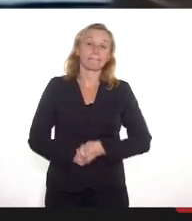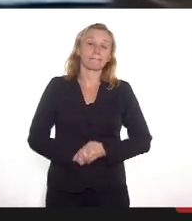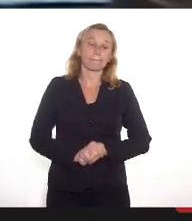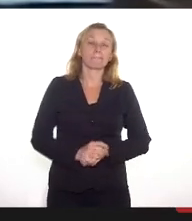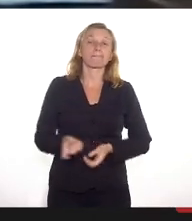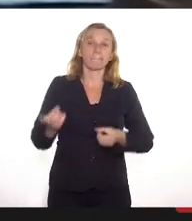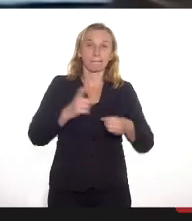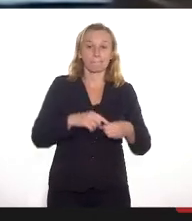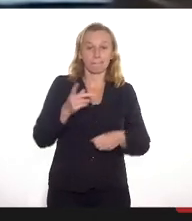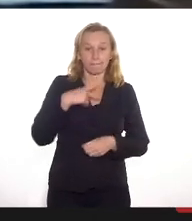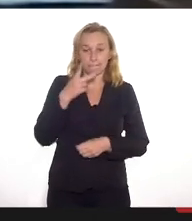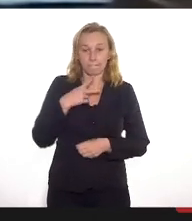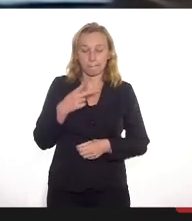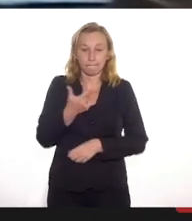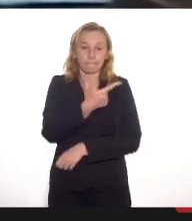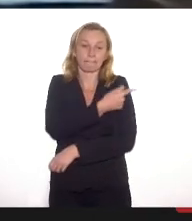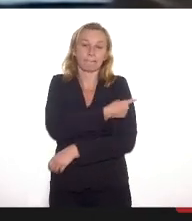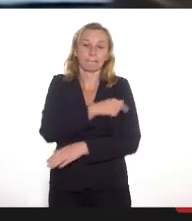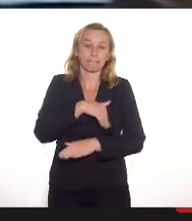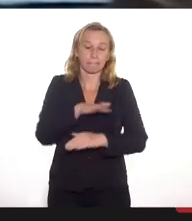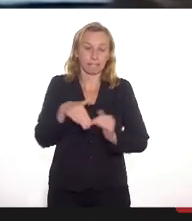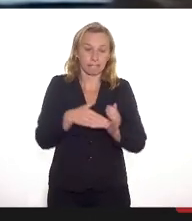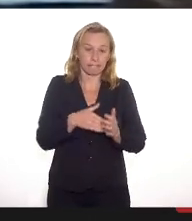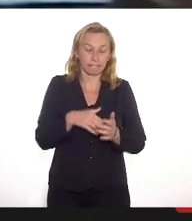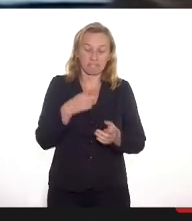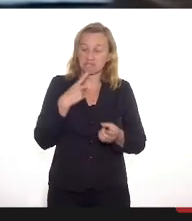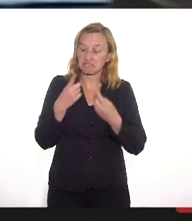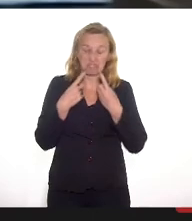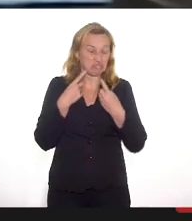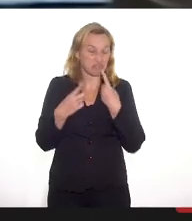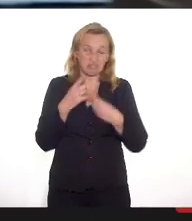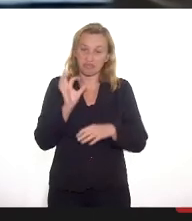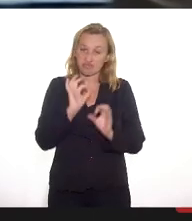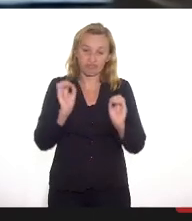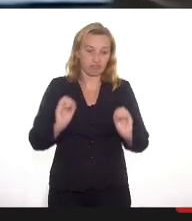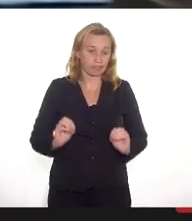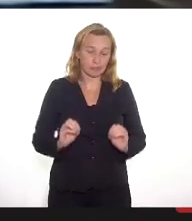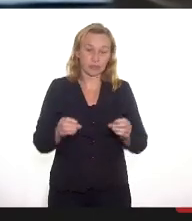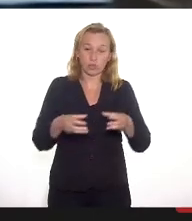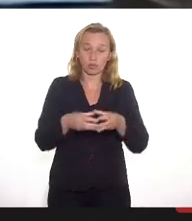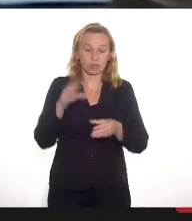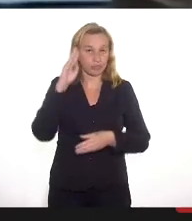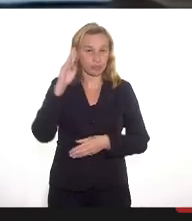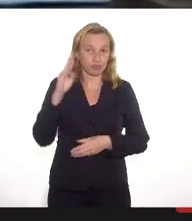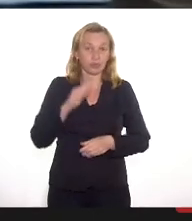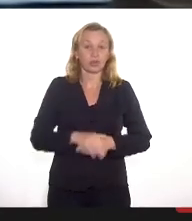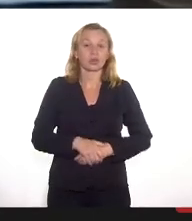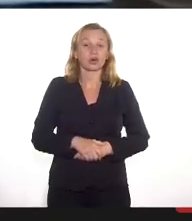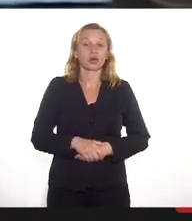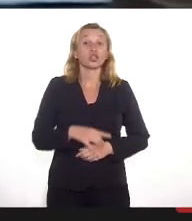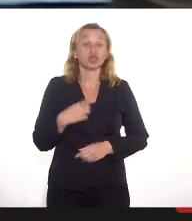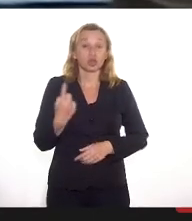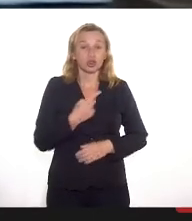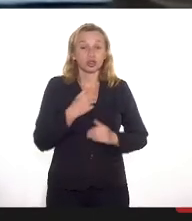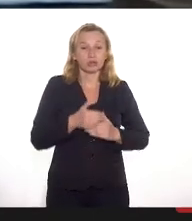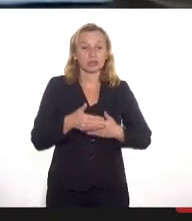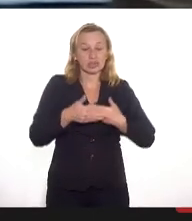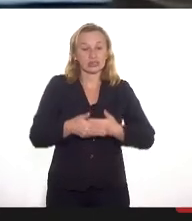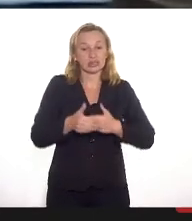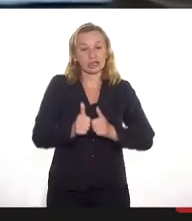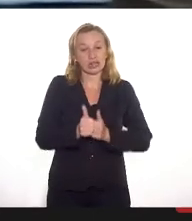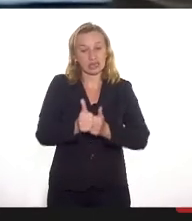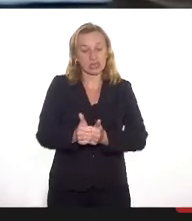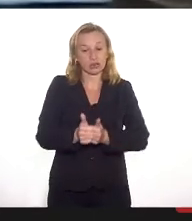volta de se a gente tivesse vacina a gente não tava discutindo público para evitar mas tu estavas sempre uma